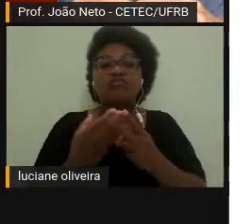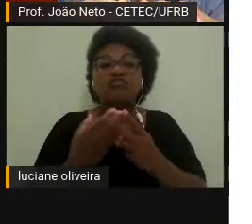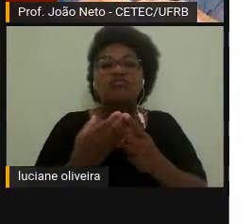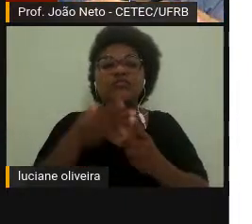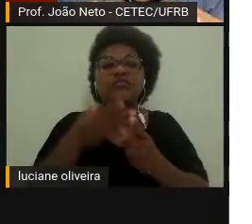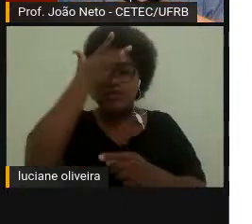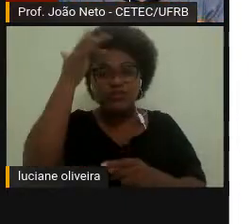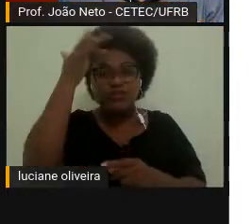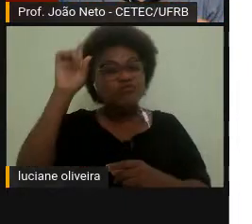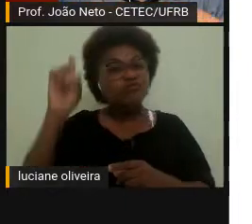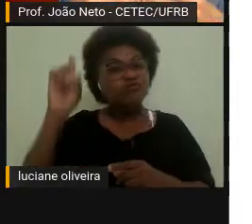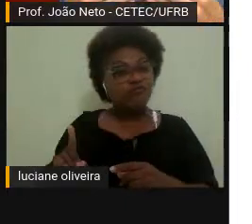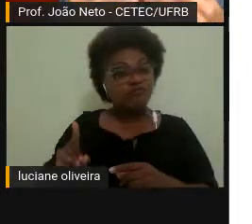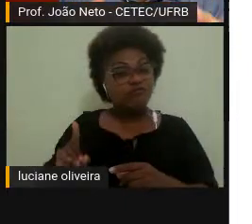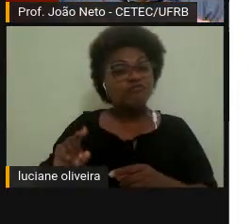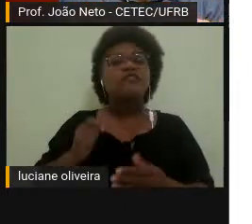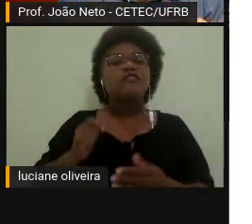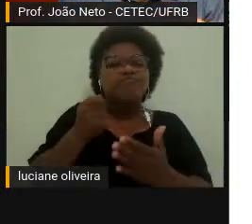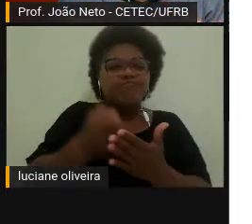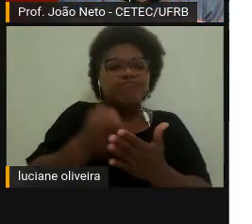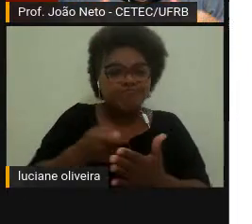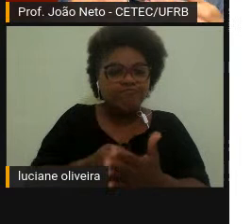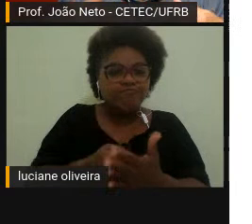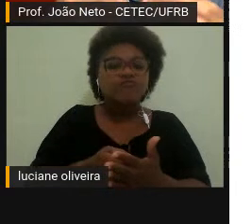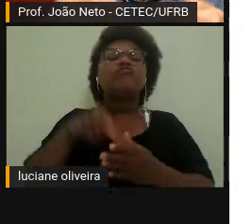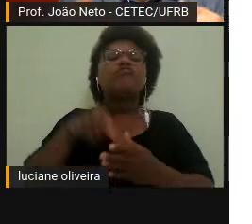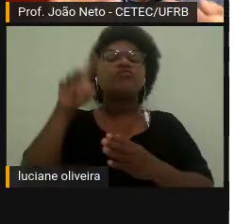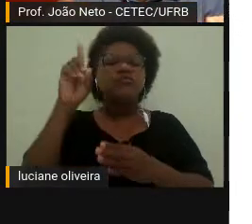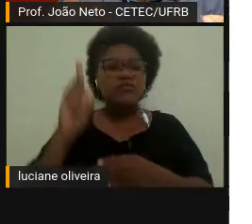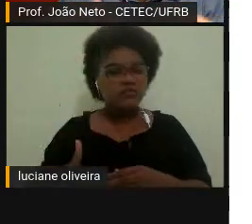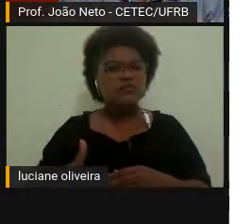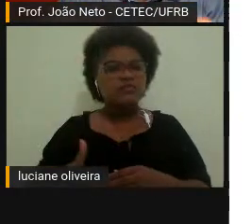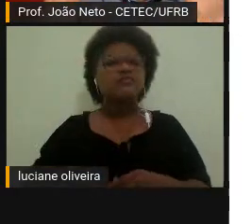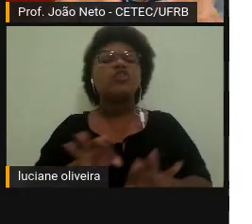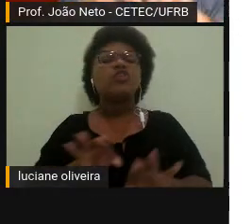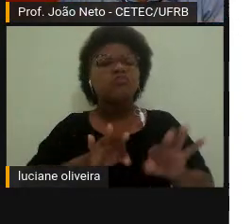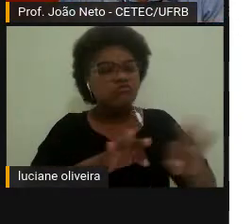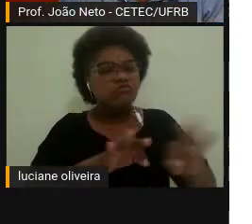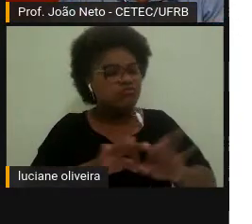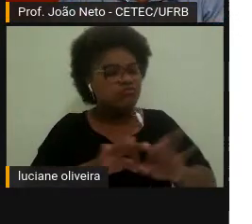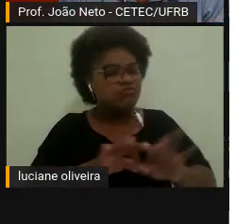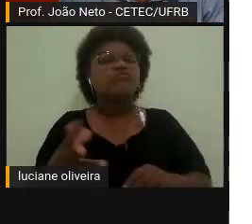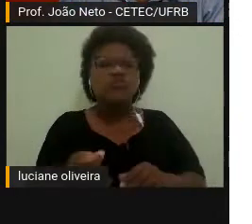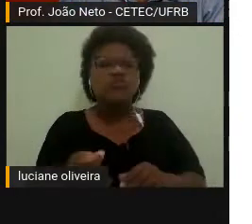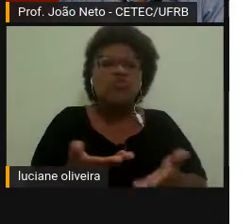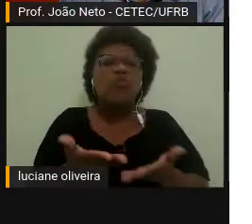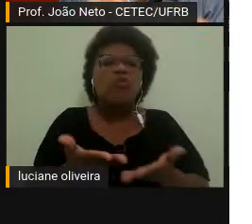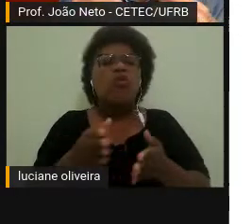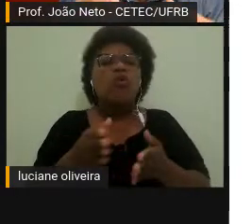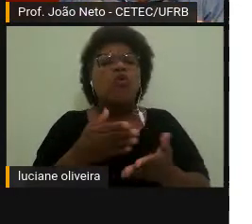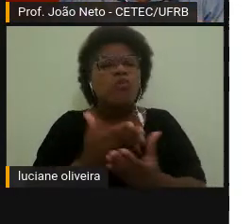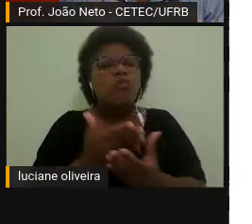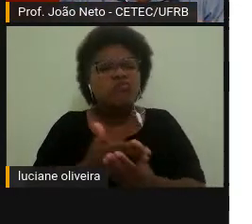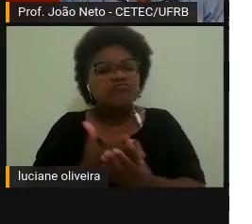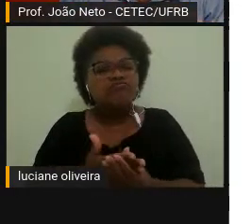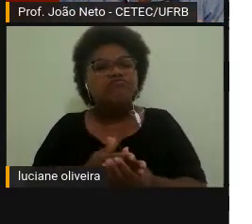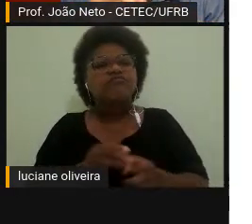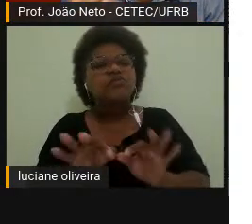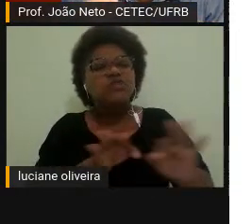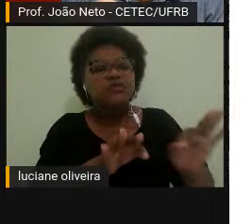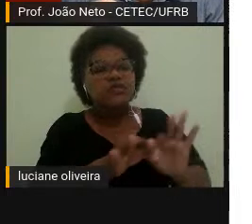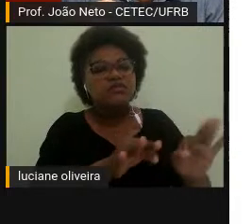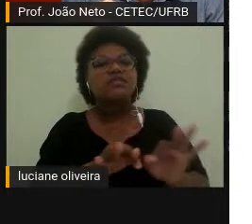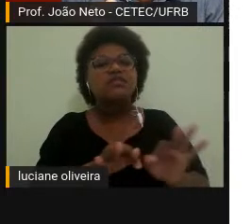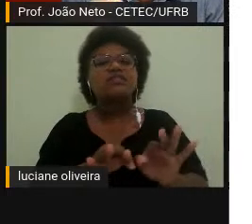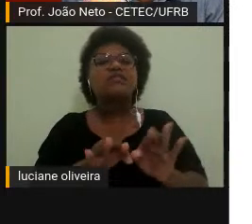direito de a participarem de todo o processo decisivo que vão impactar na vida deles é importante